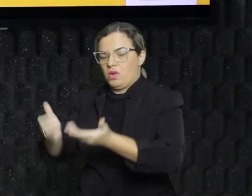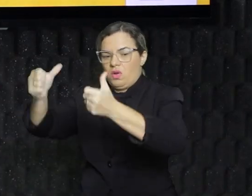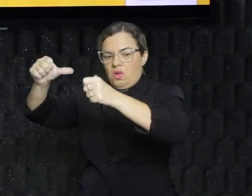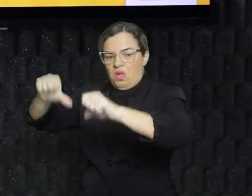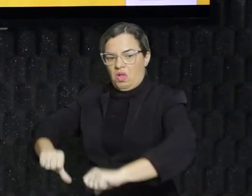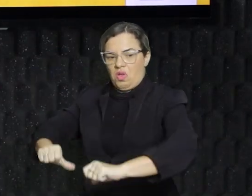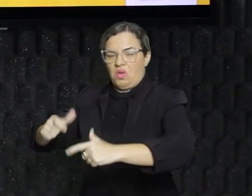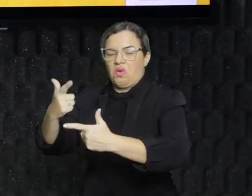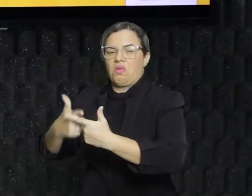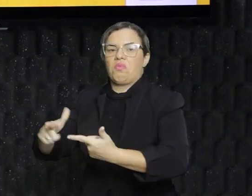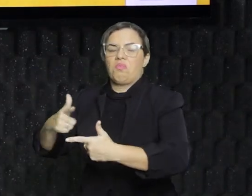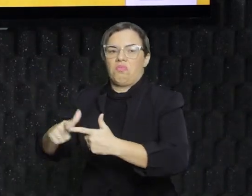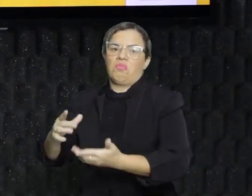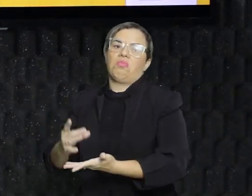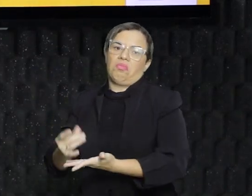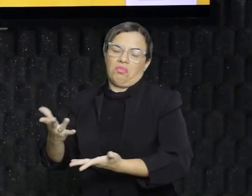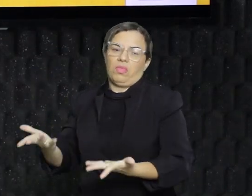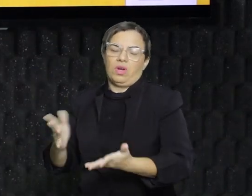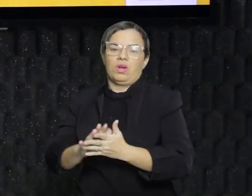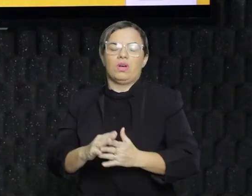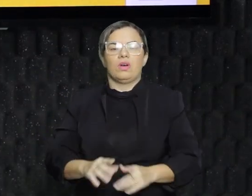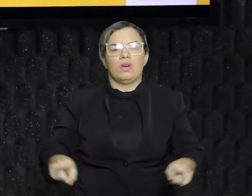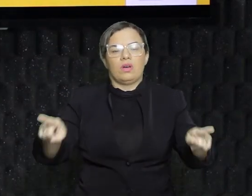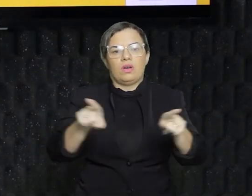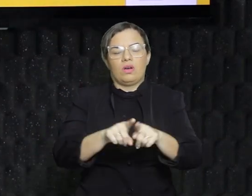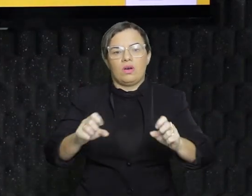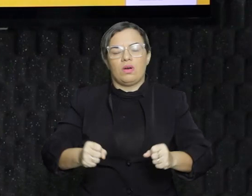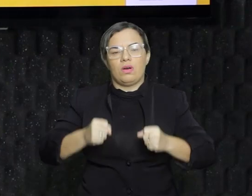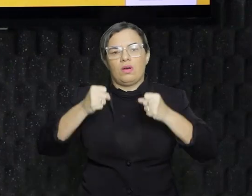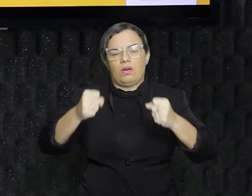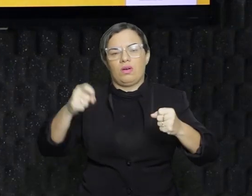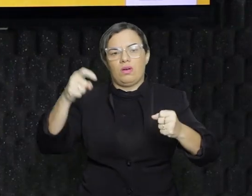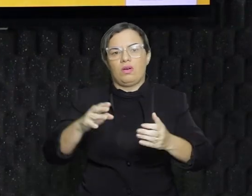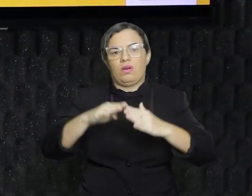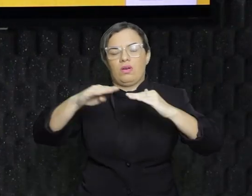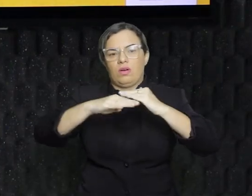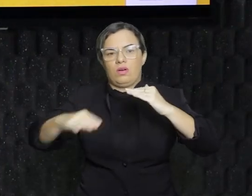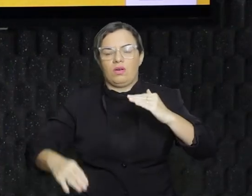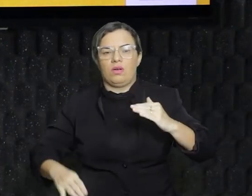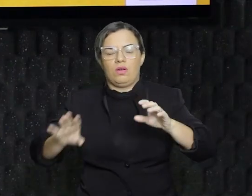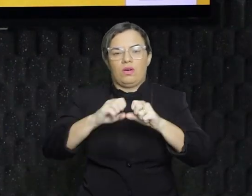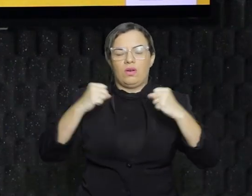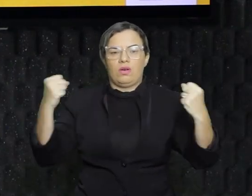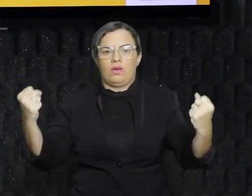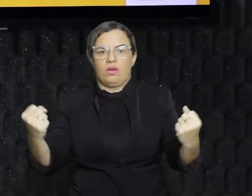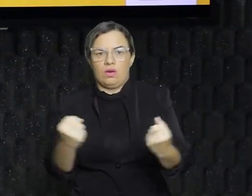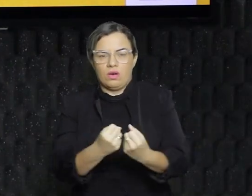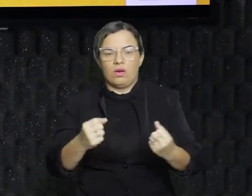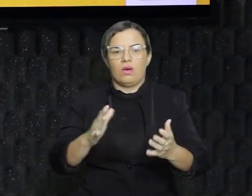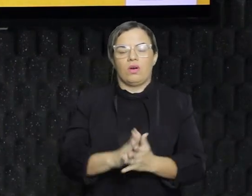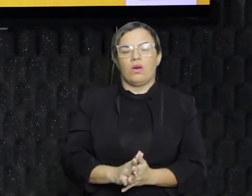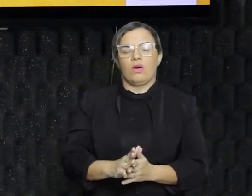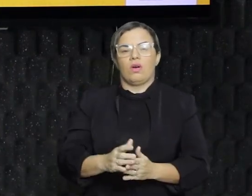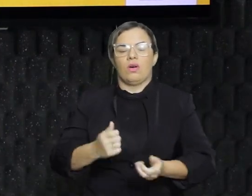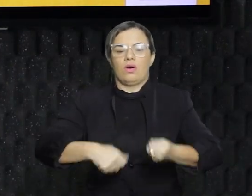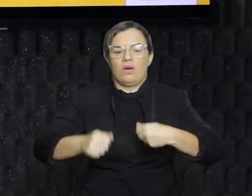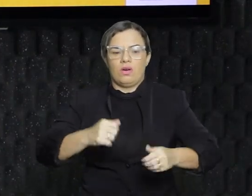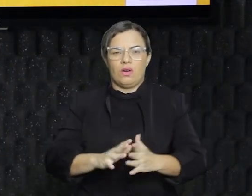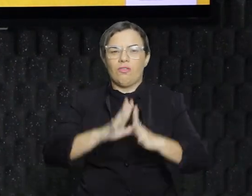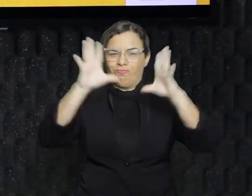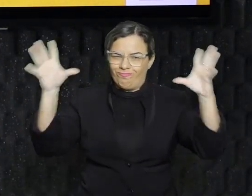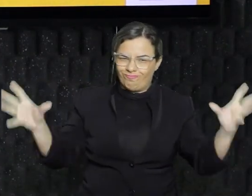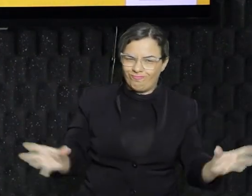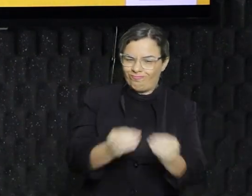Então a globalização também pode ser um elo de desigualdade social, socioeconômica. Fechou? Vamos agora para a